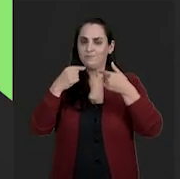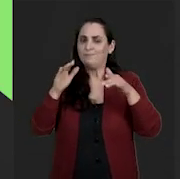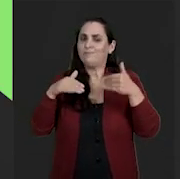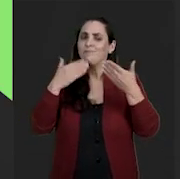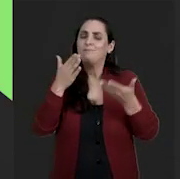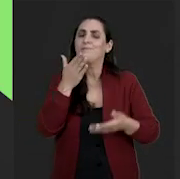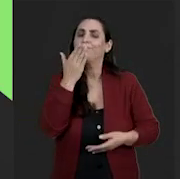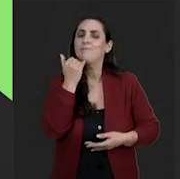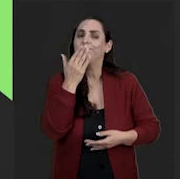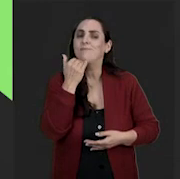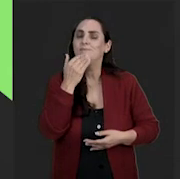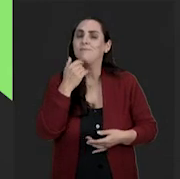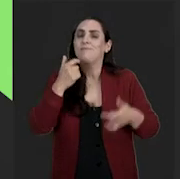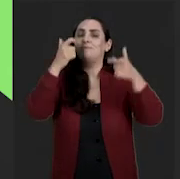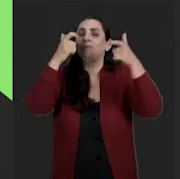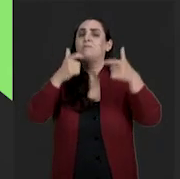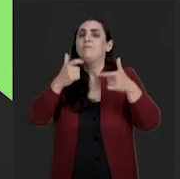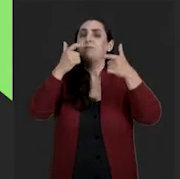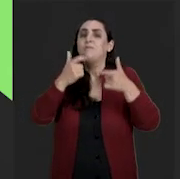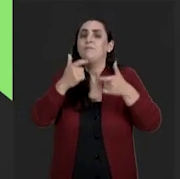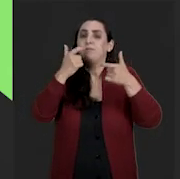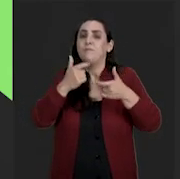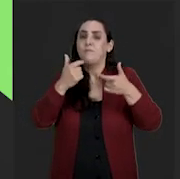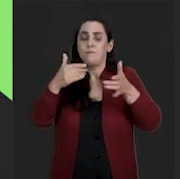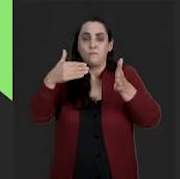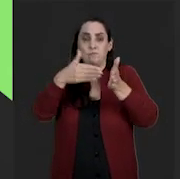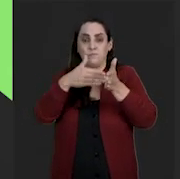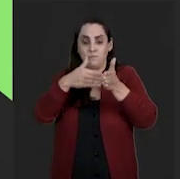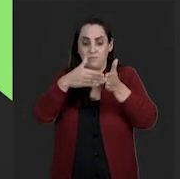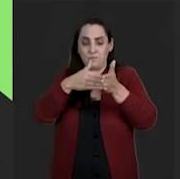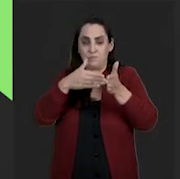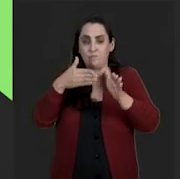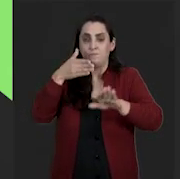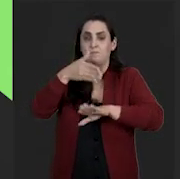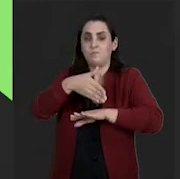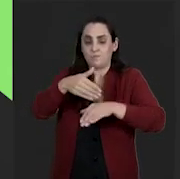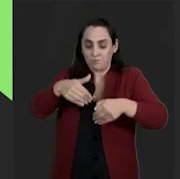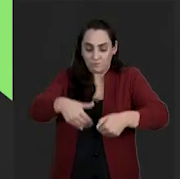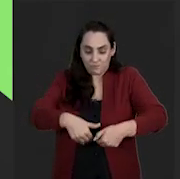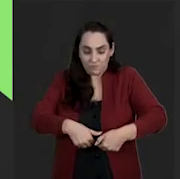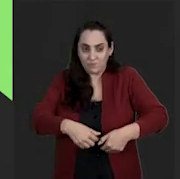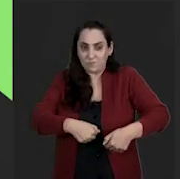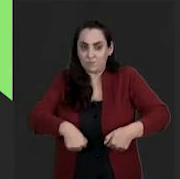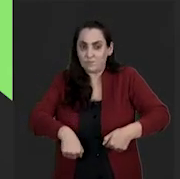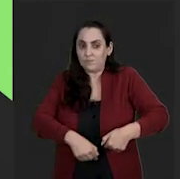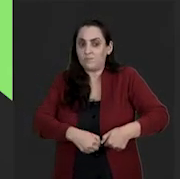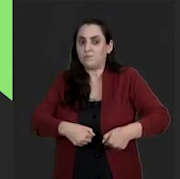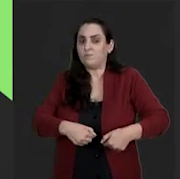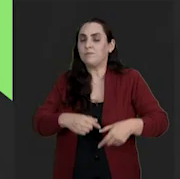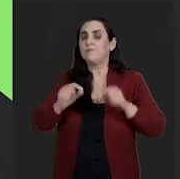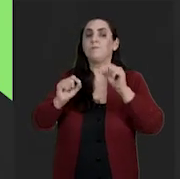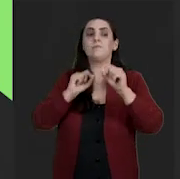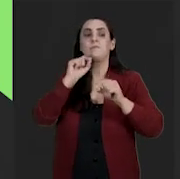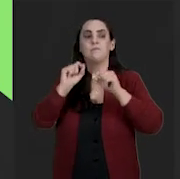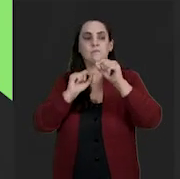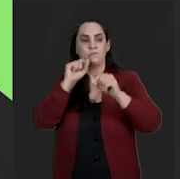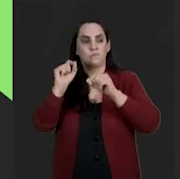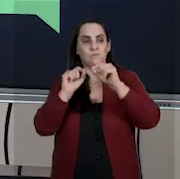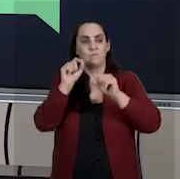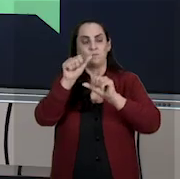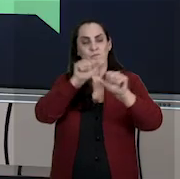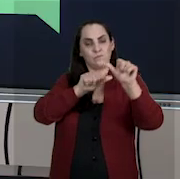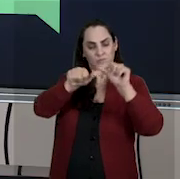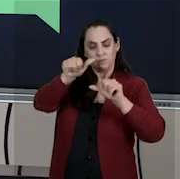sabe qual que é o caminho que ele percorre? O alimento, ele muda de aspecto durante esse caminho que ele vai